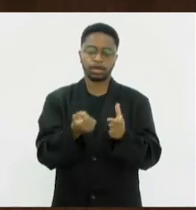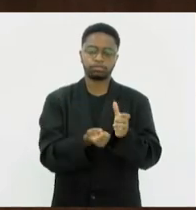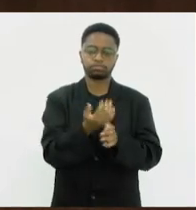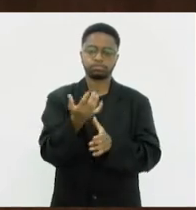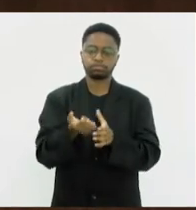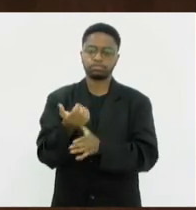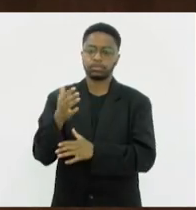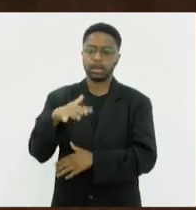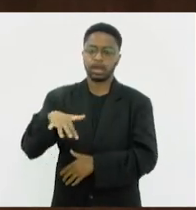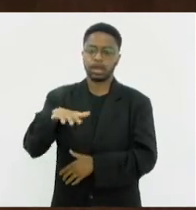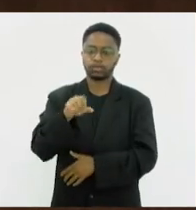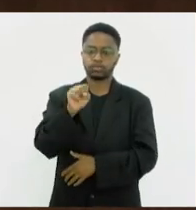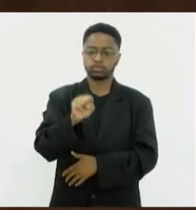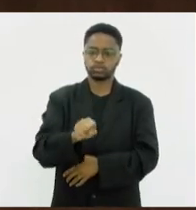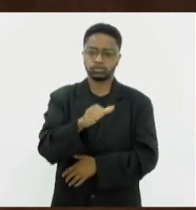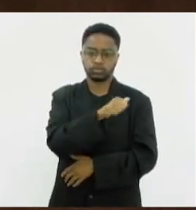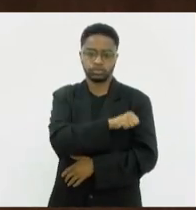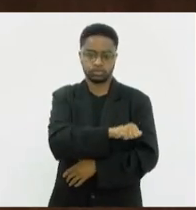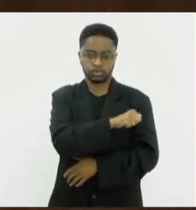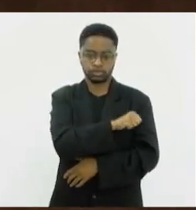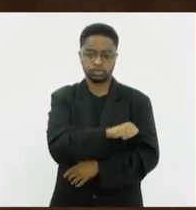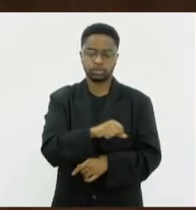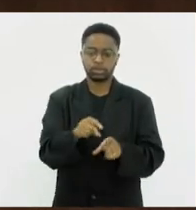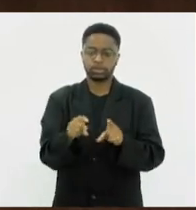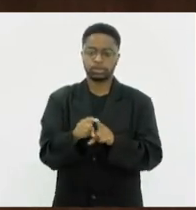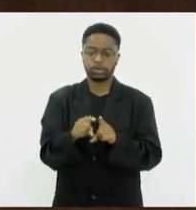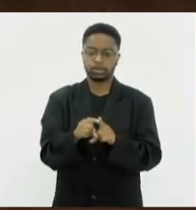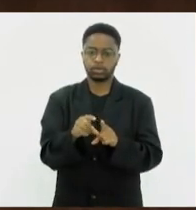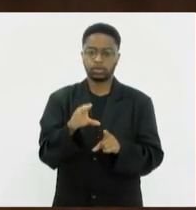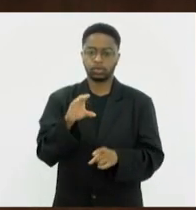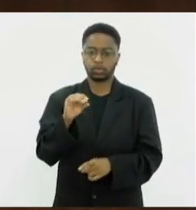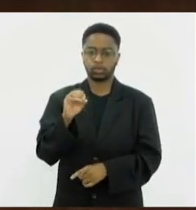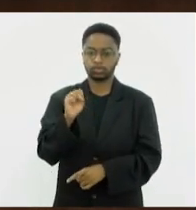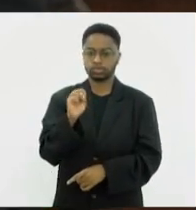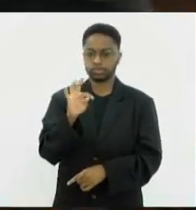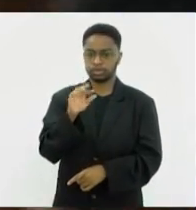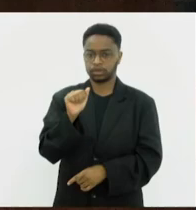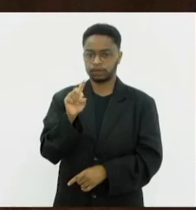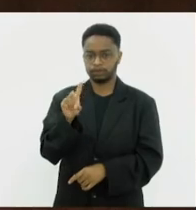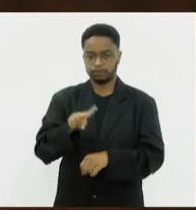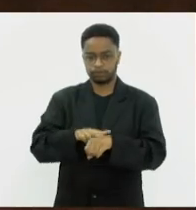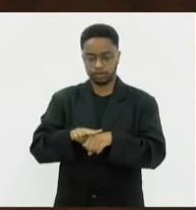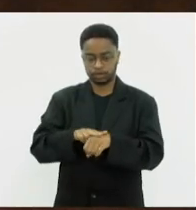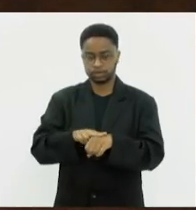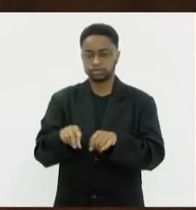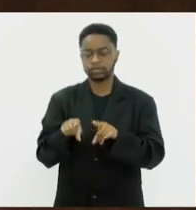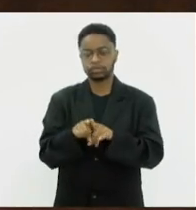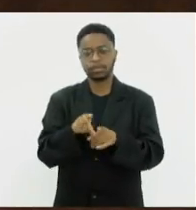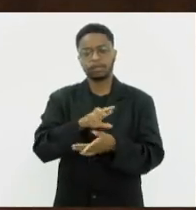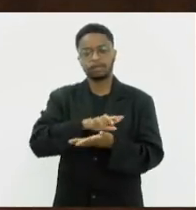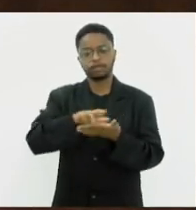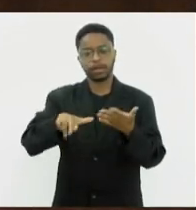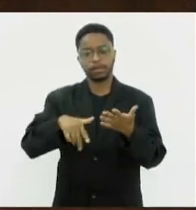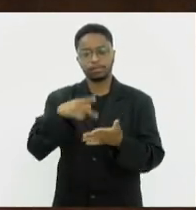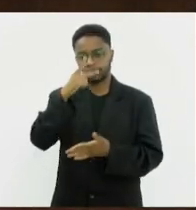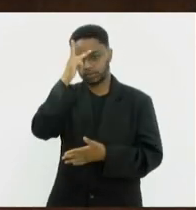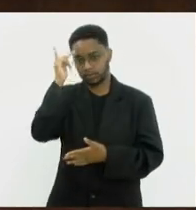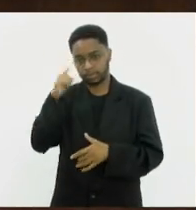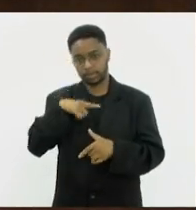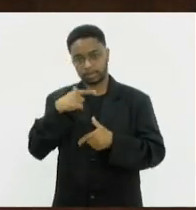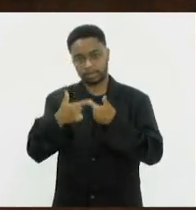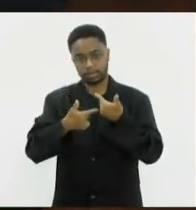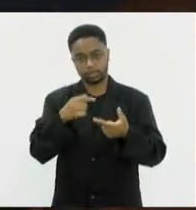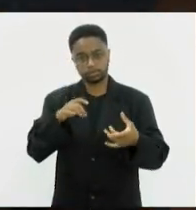região sul-fluminense, na Costa Verde. São milhões de pessoas empregadas nas suas